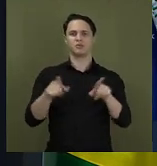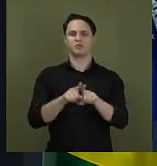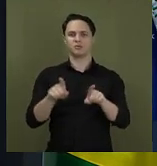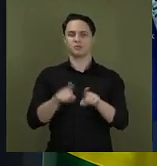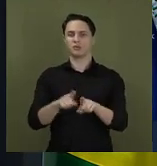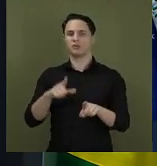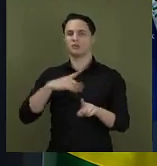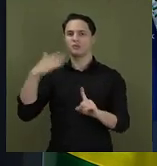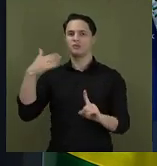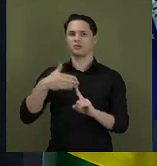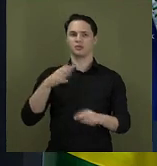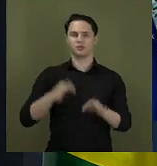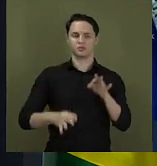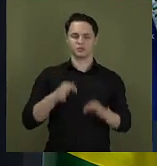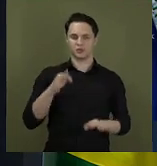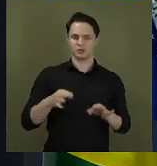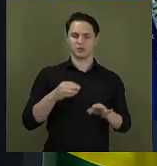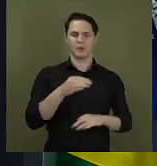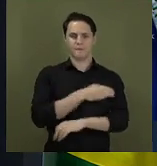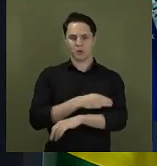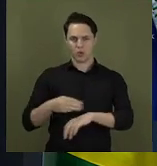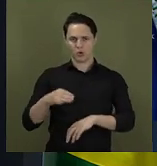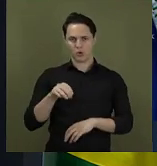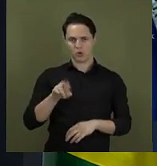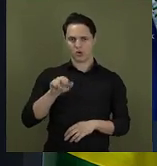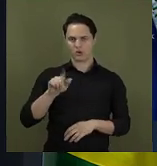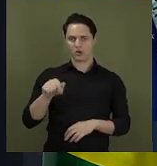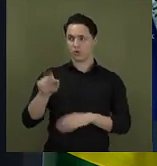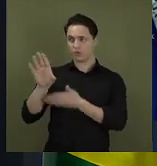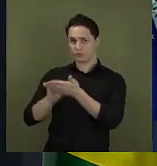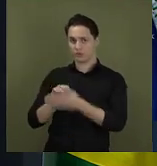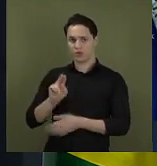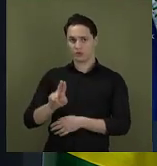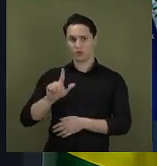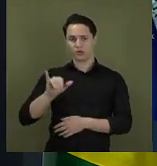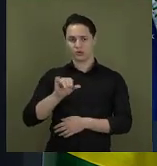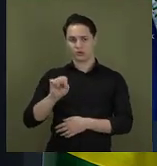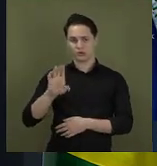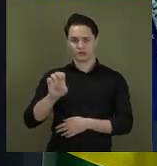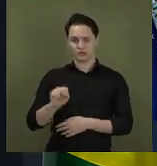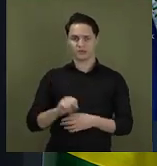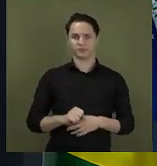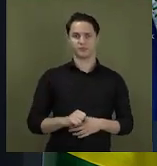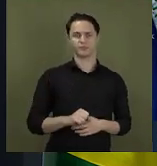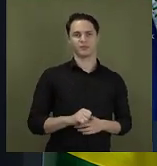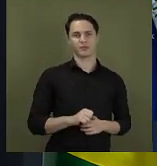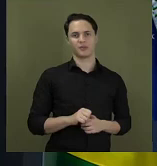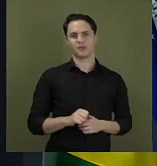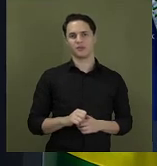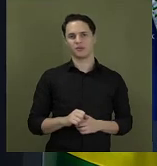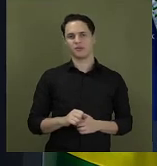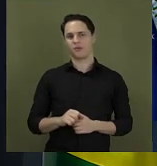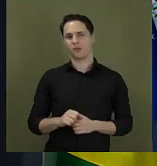seja referência em justiça e moralidade. Eu encerro com as palavras de Ulisses Guimarães. Só isso. 10 segundos, não precisa nem isso